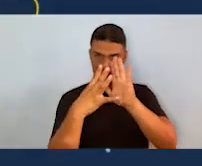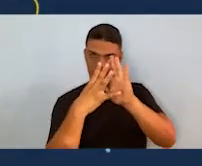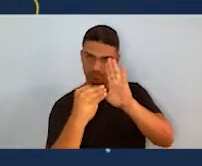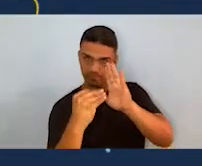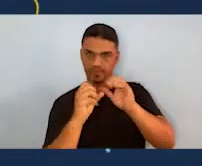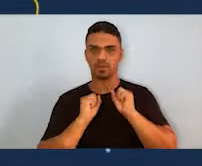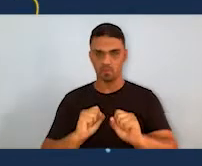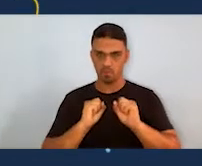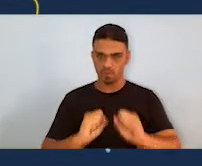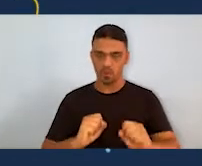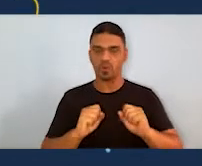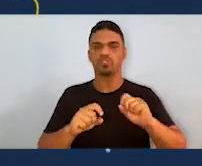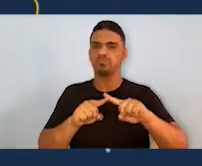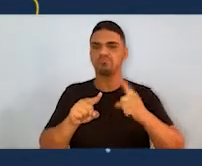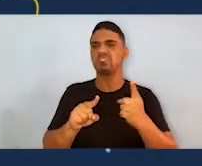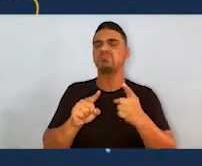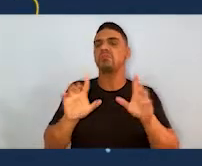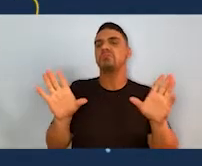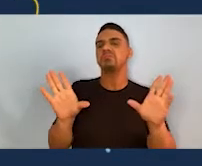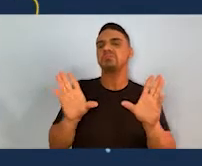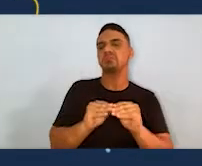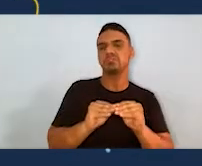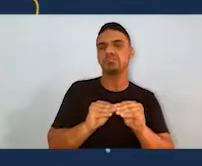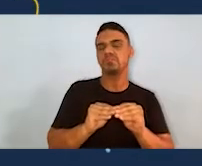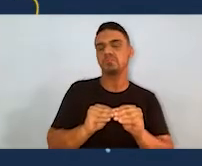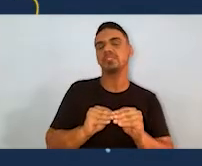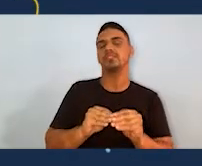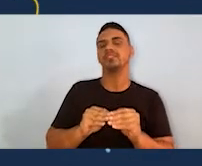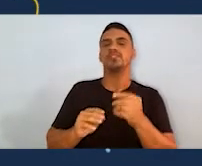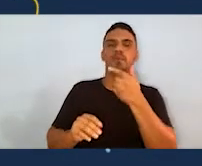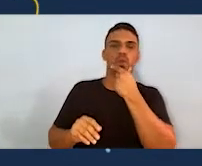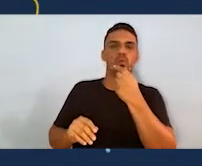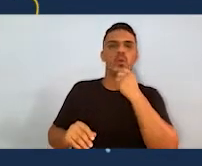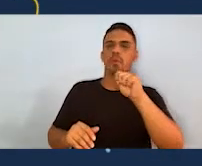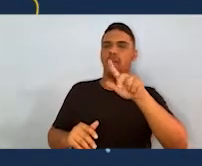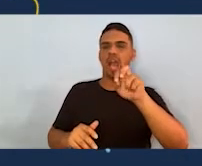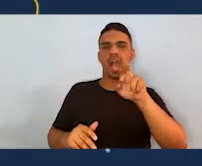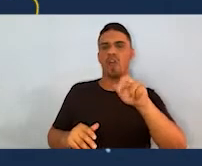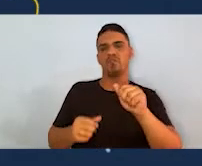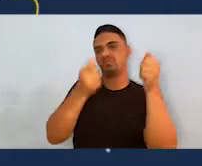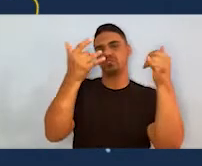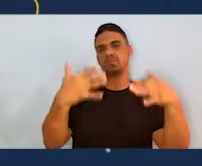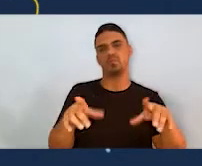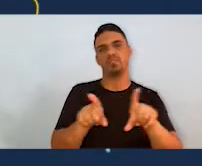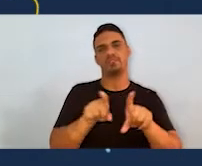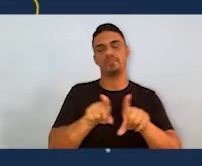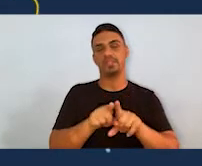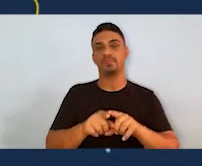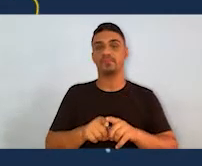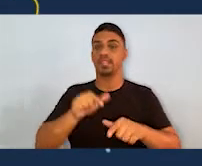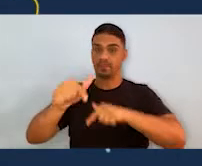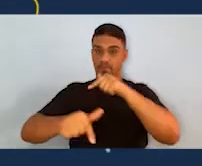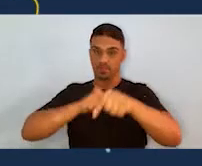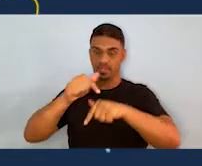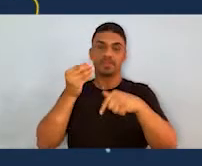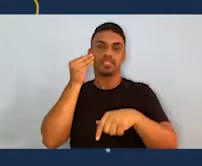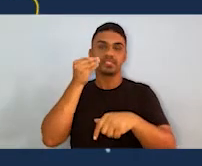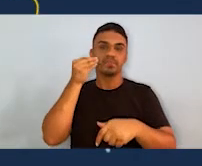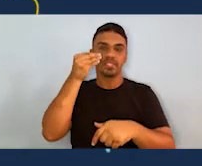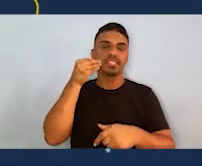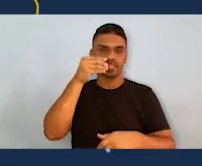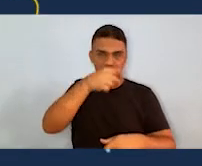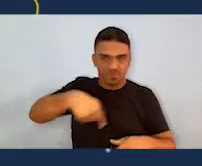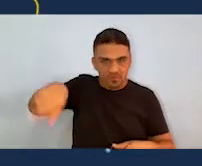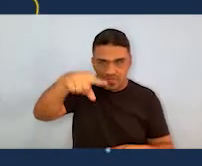coisa, mas basicamente é o que eu falei, né, e que o Alva também já falou. Um pouquinho do meu trabalho, para vocês